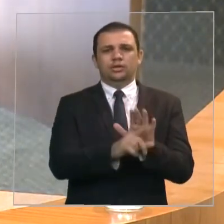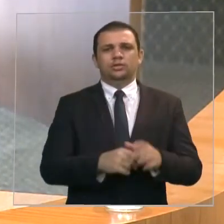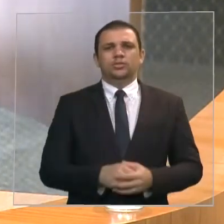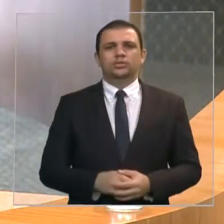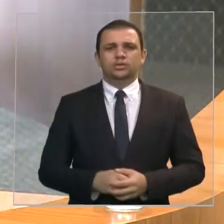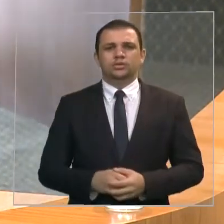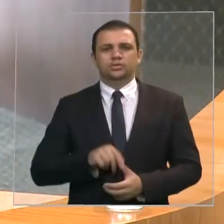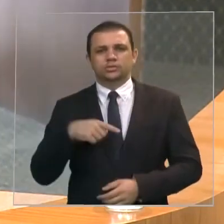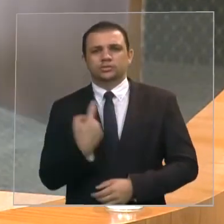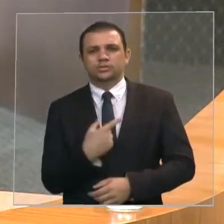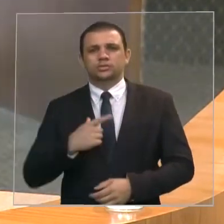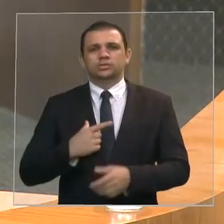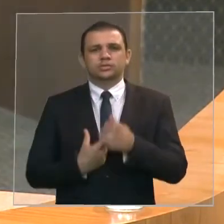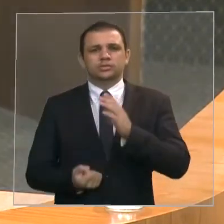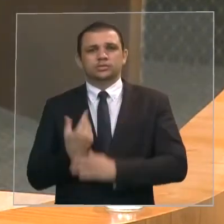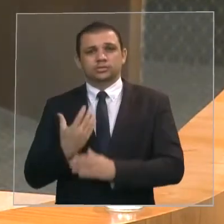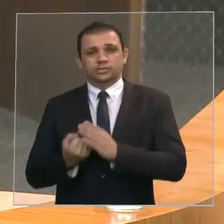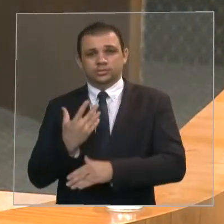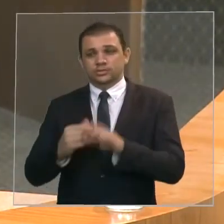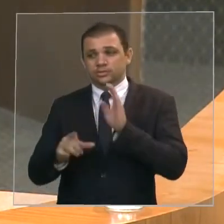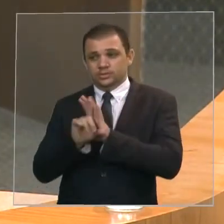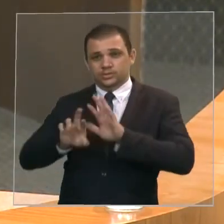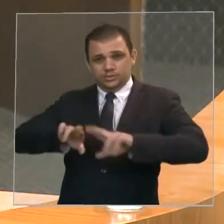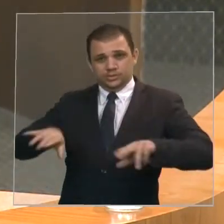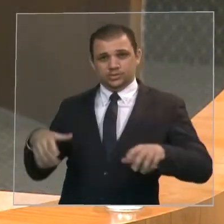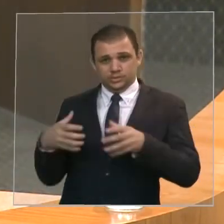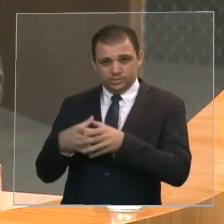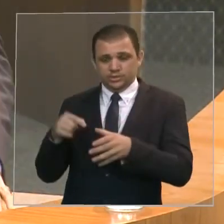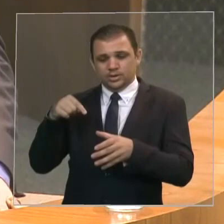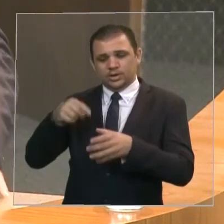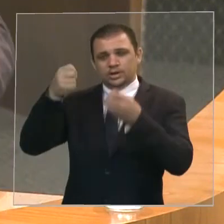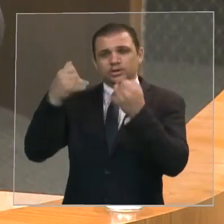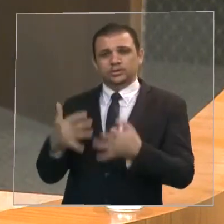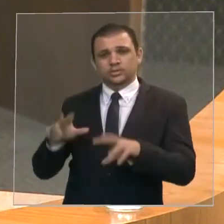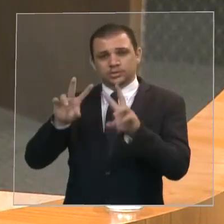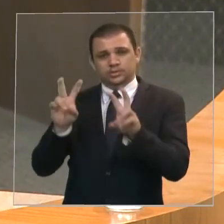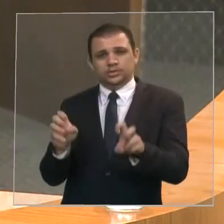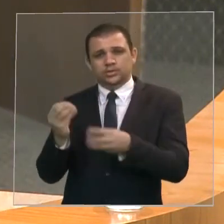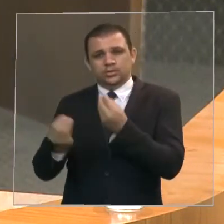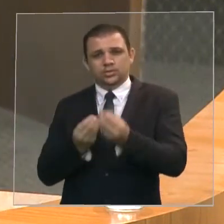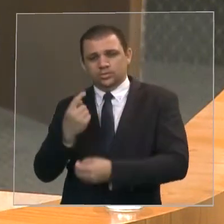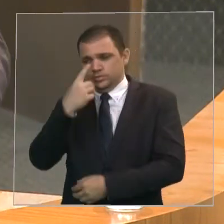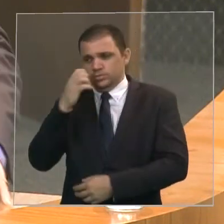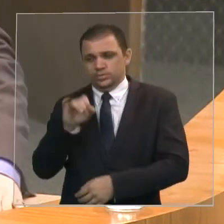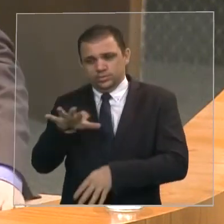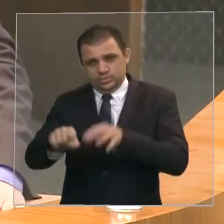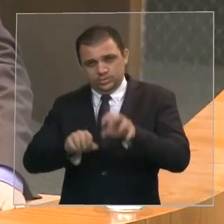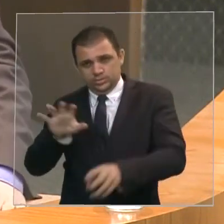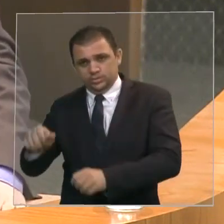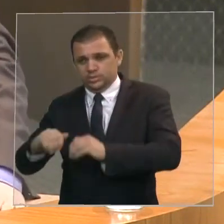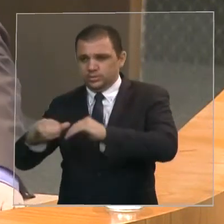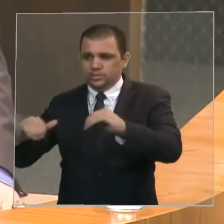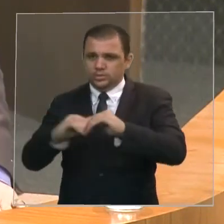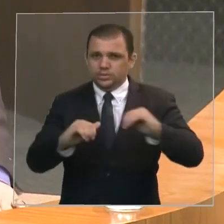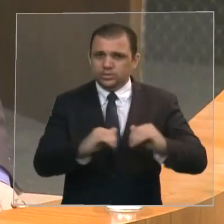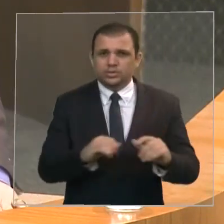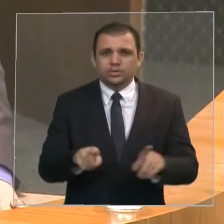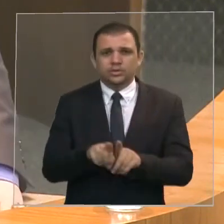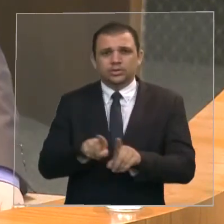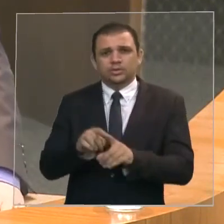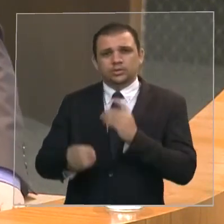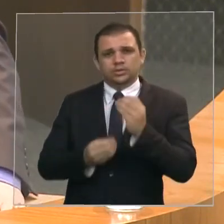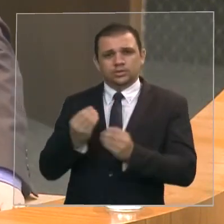de leis que falam da questão das coletas seletivas, do descarte correto do lixo hospitalar.